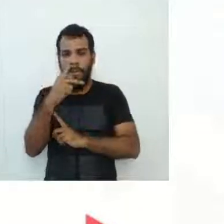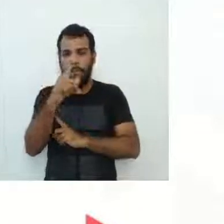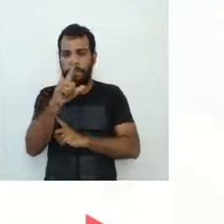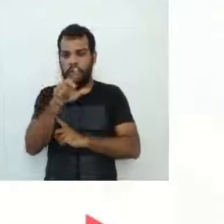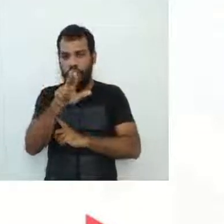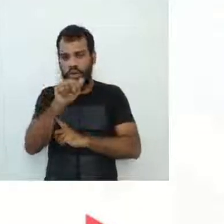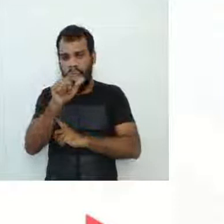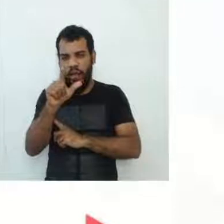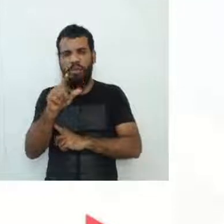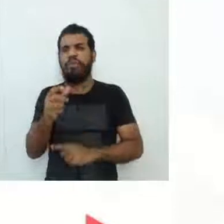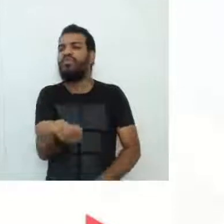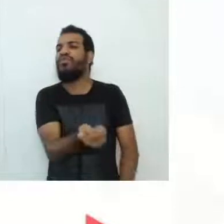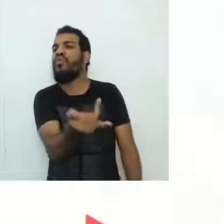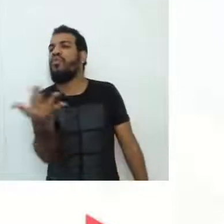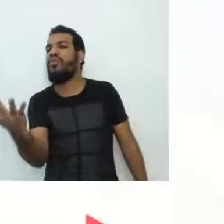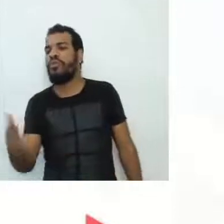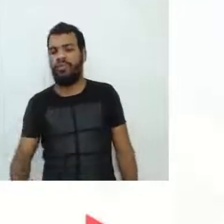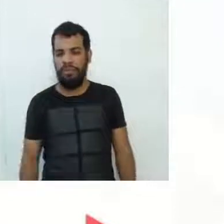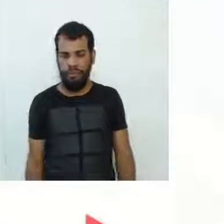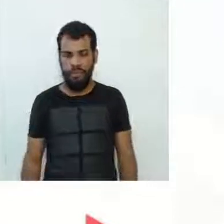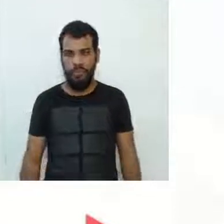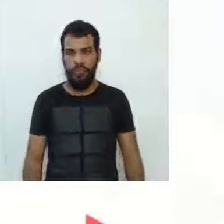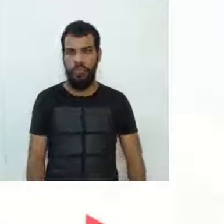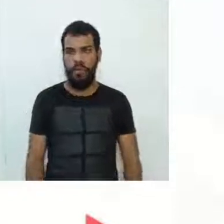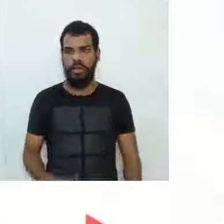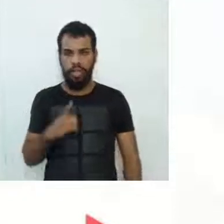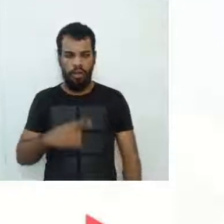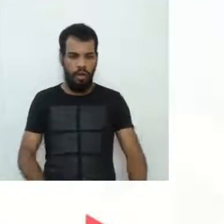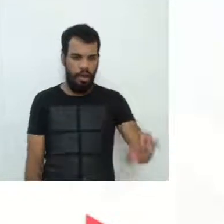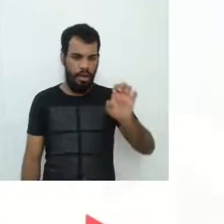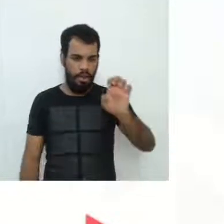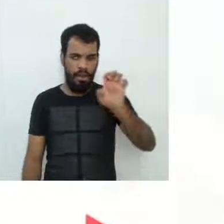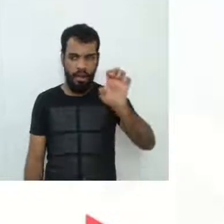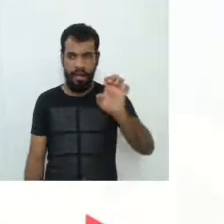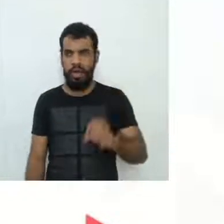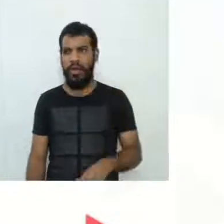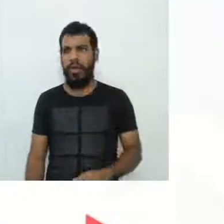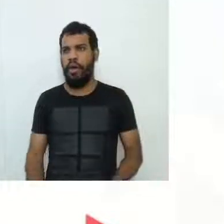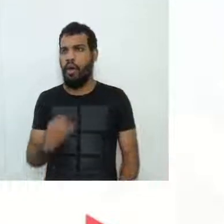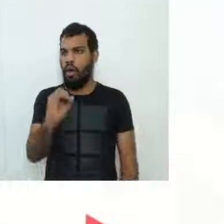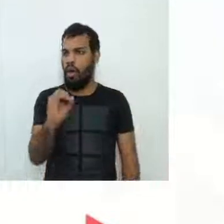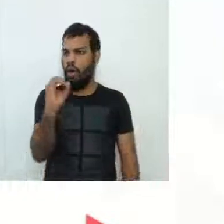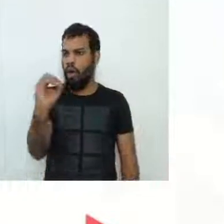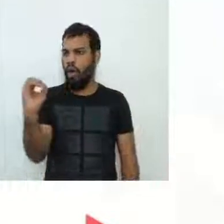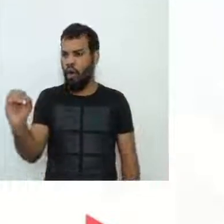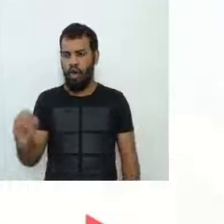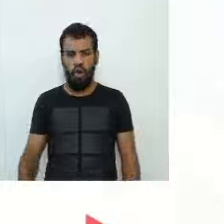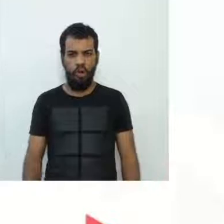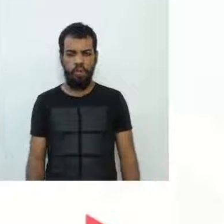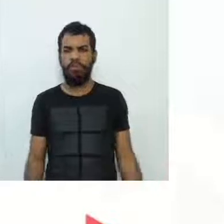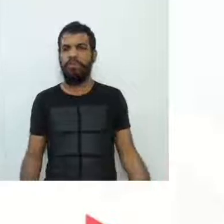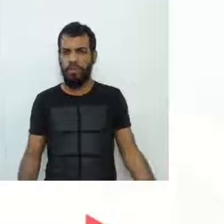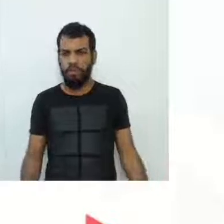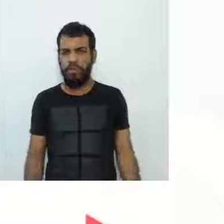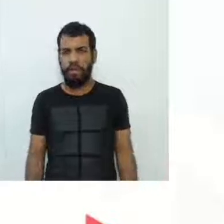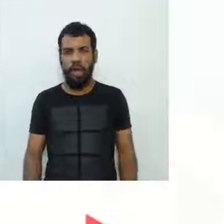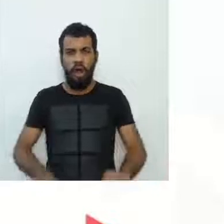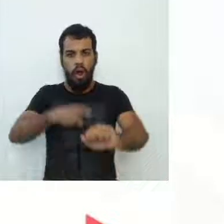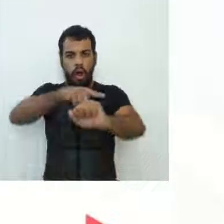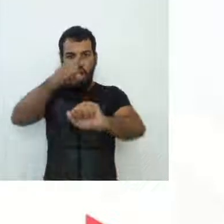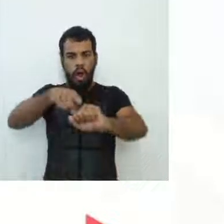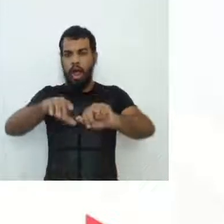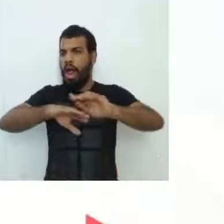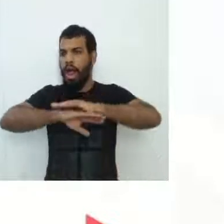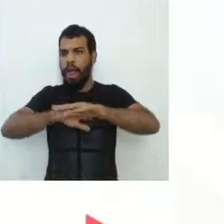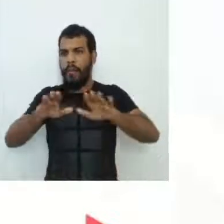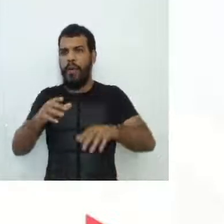do plural, terminados em e ou hiato, o, não são mais acentuados.